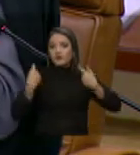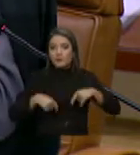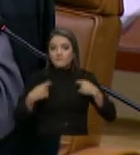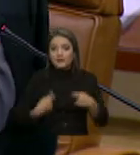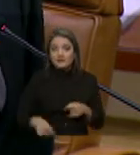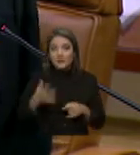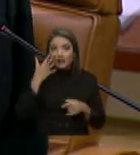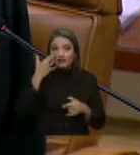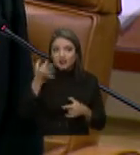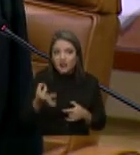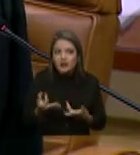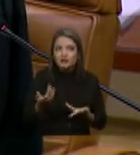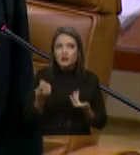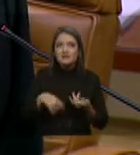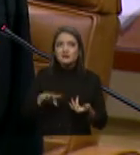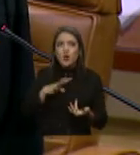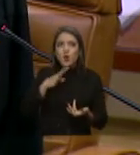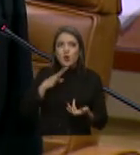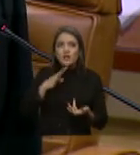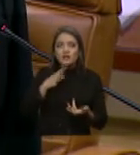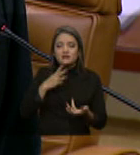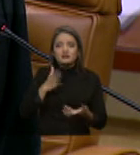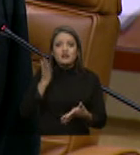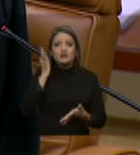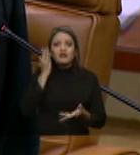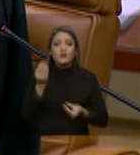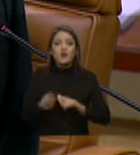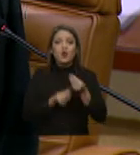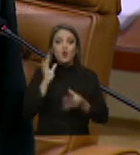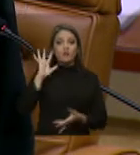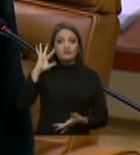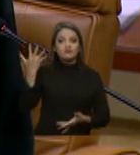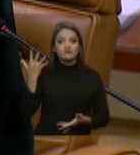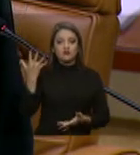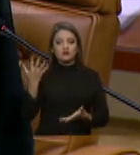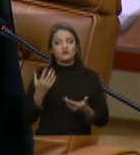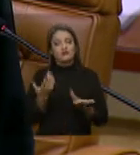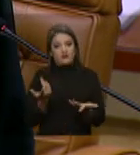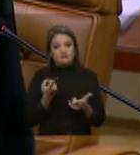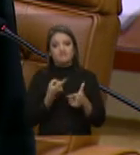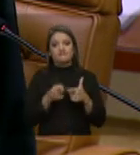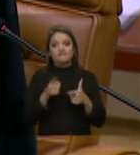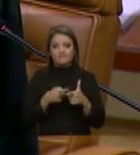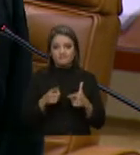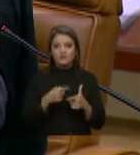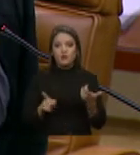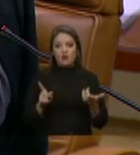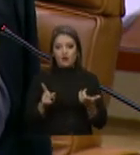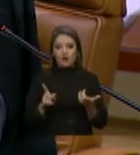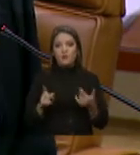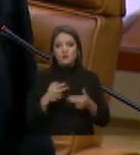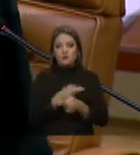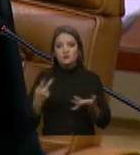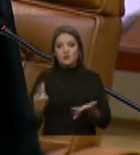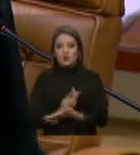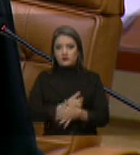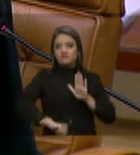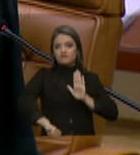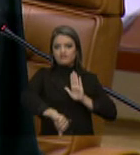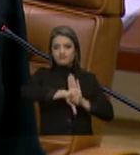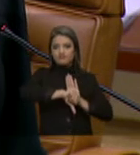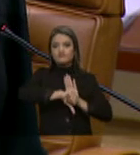e tem que saber responder rapidamente essa prática é de ilícitos é para que